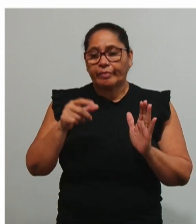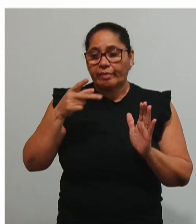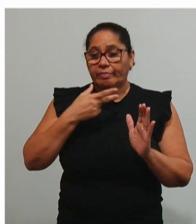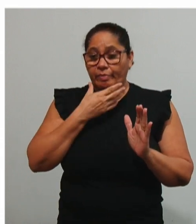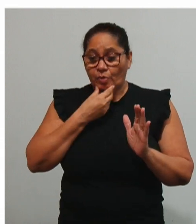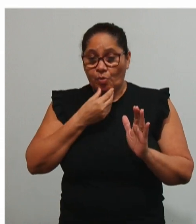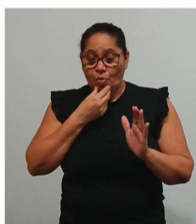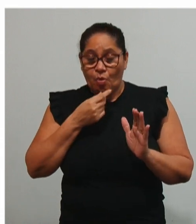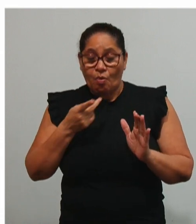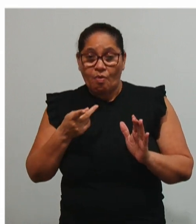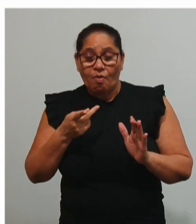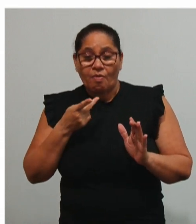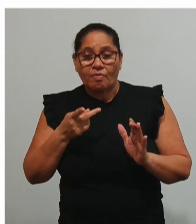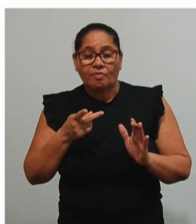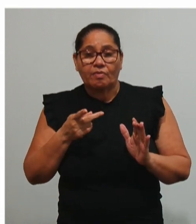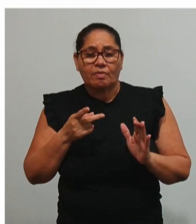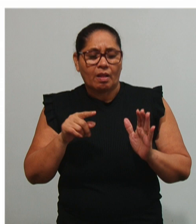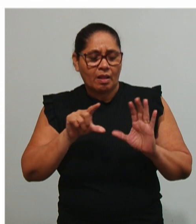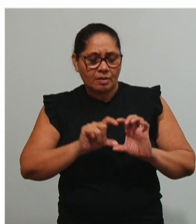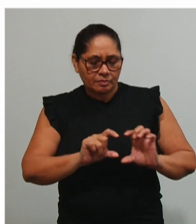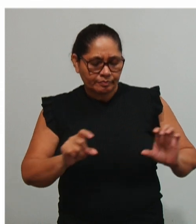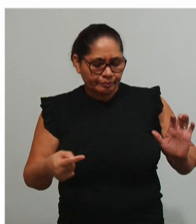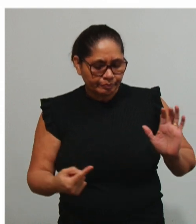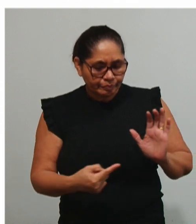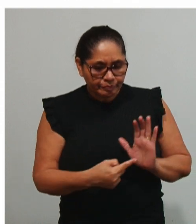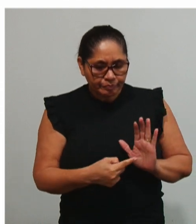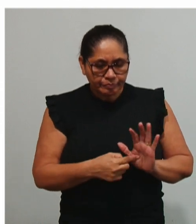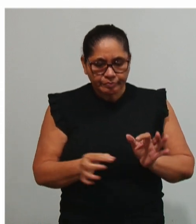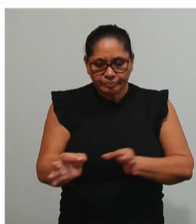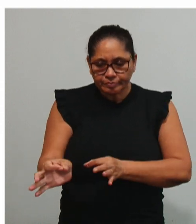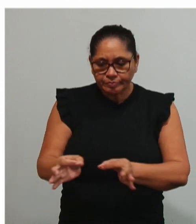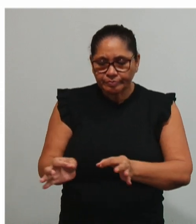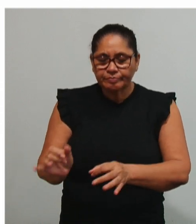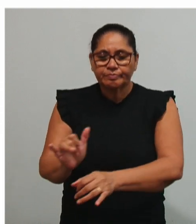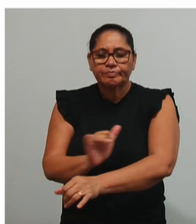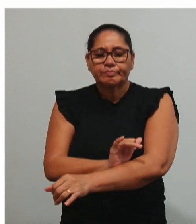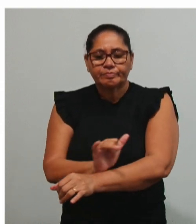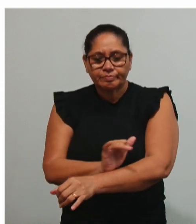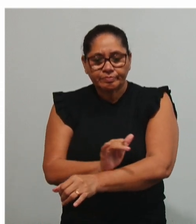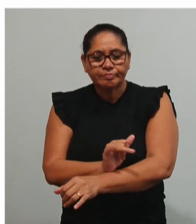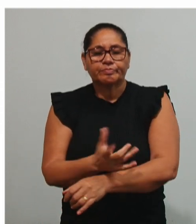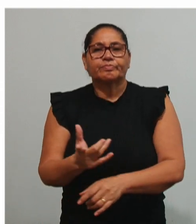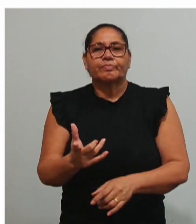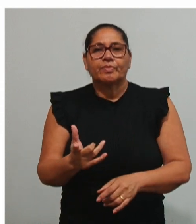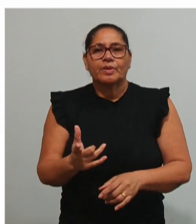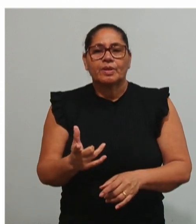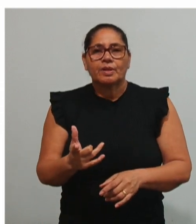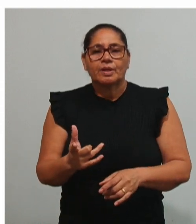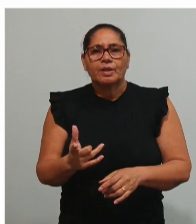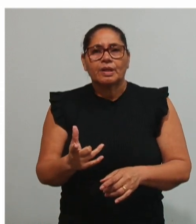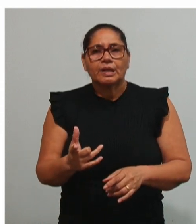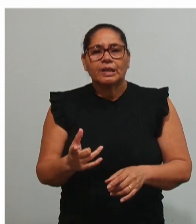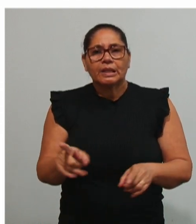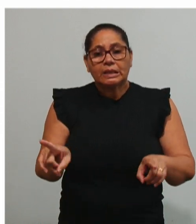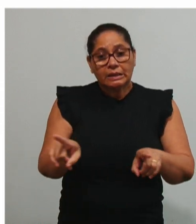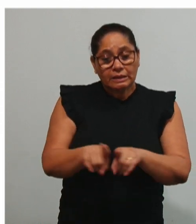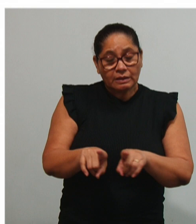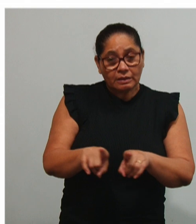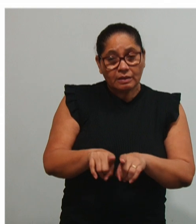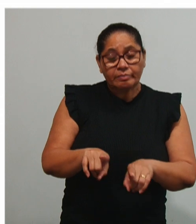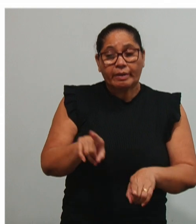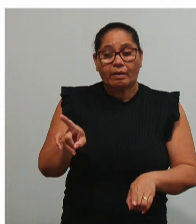assunto, linkando o planejamento e a estratégia, ao mesmo tempo em que